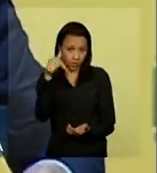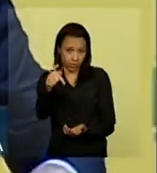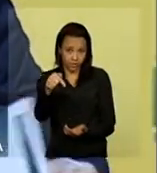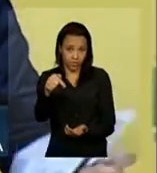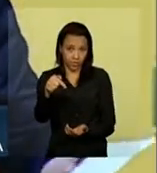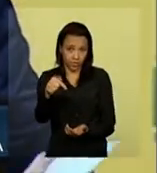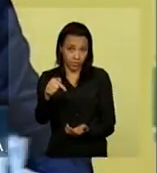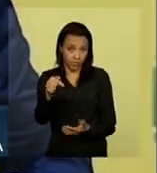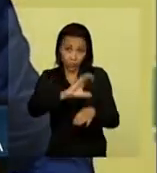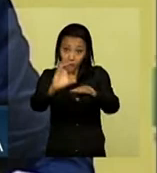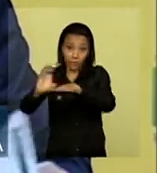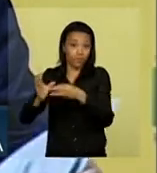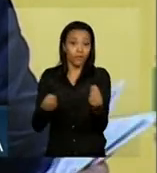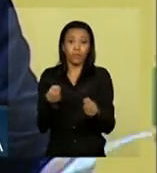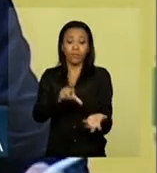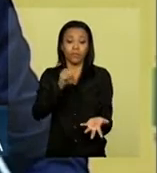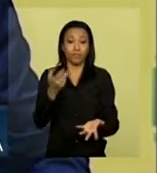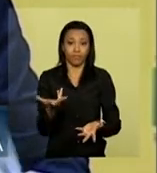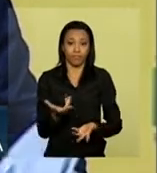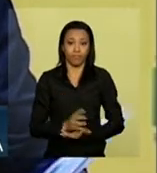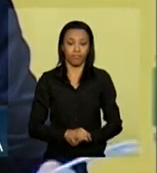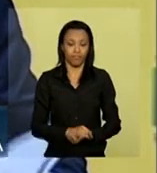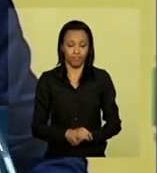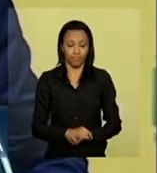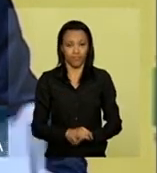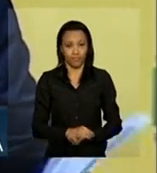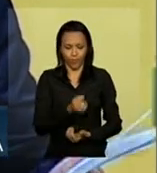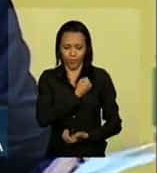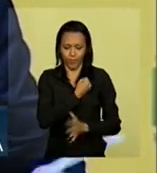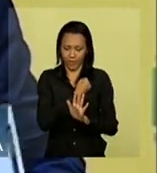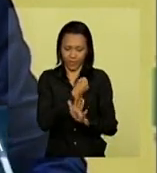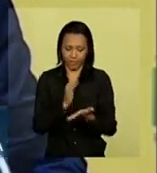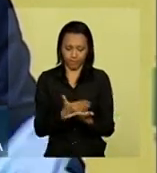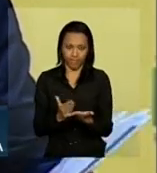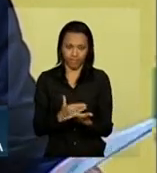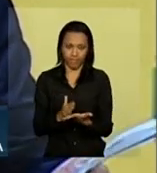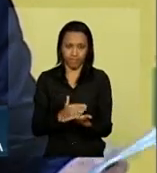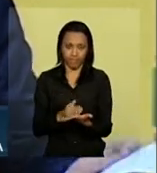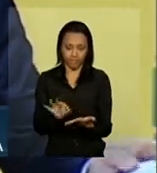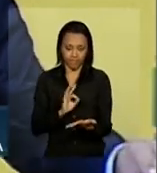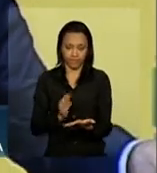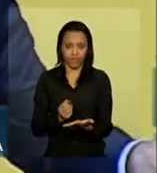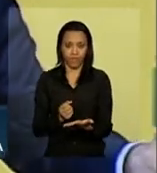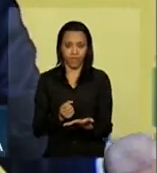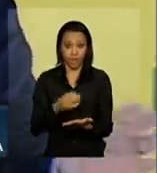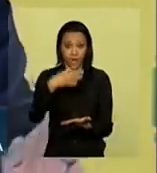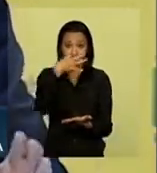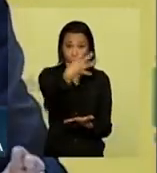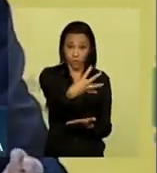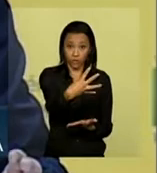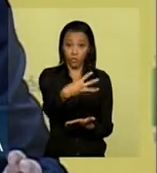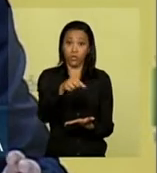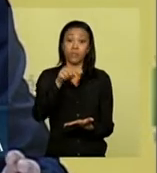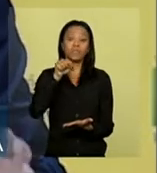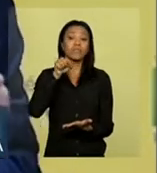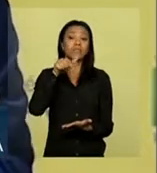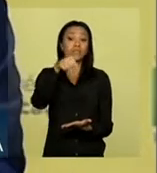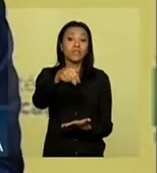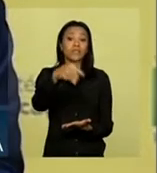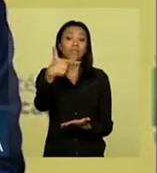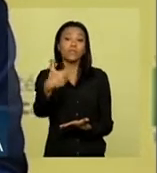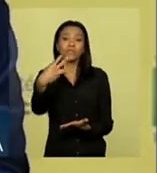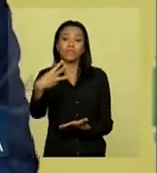4.700 cursos dá o número exato aqui em 4.723 cursos